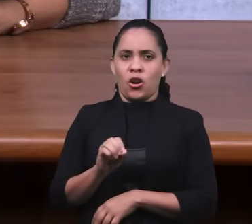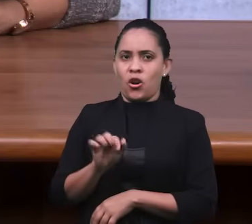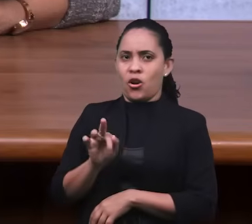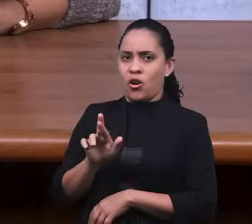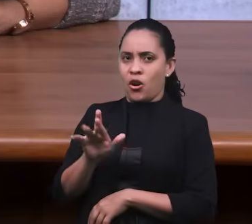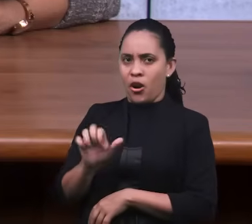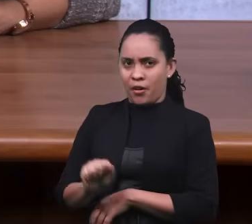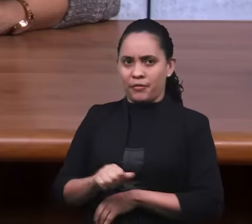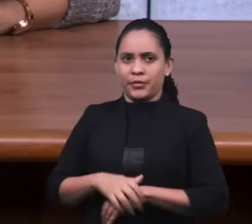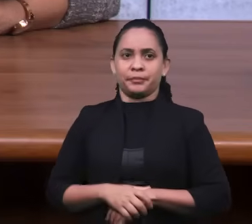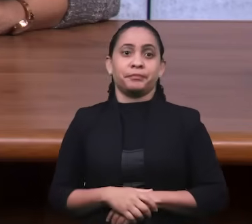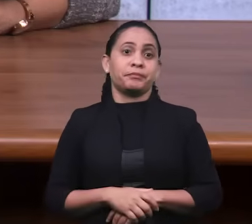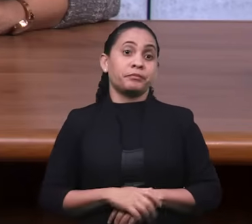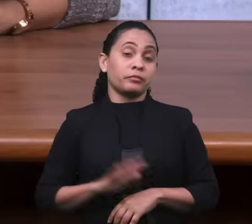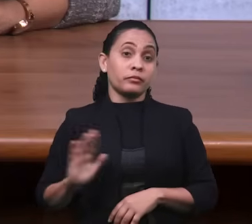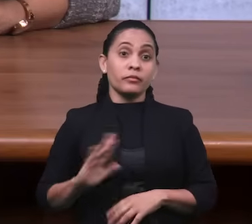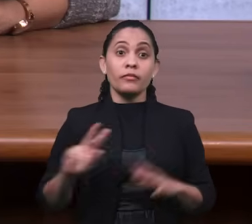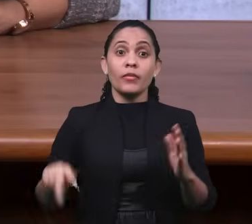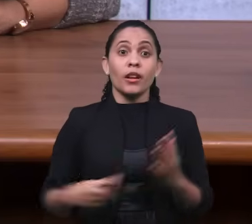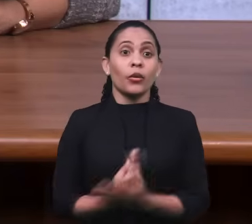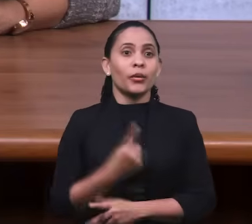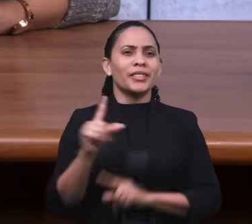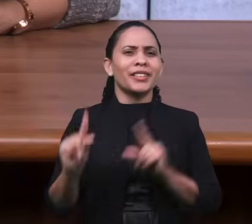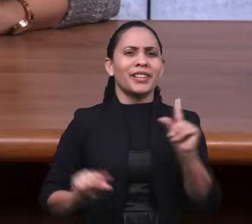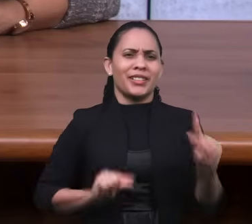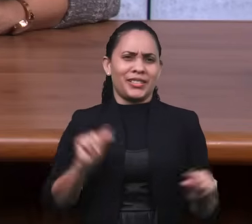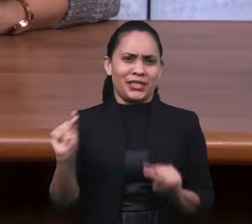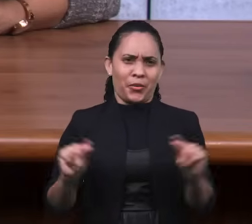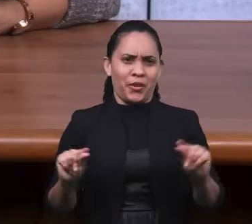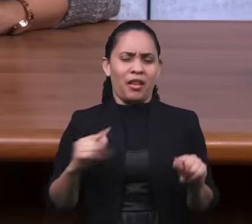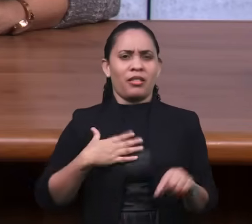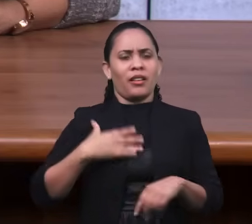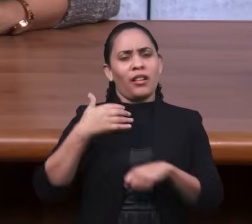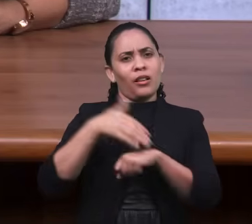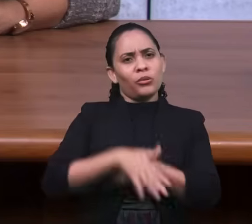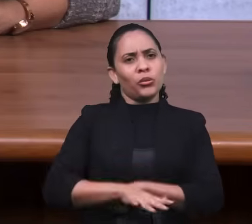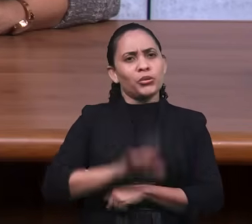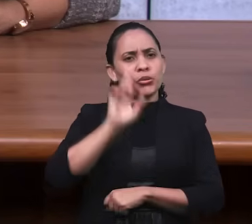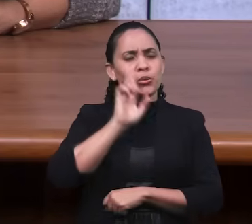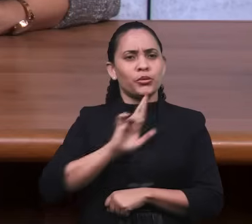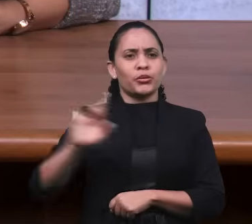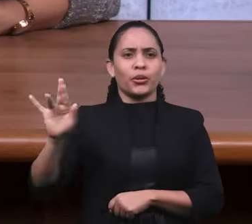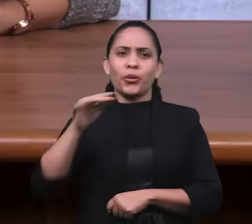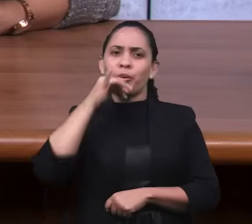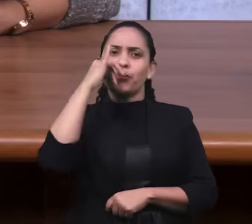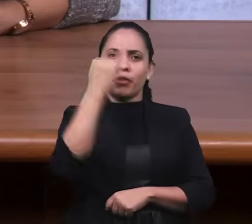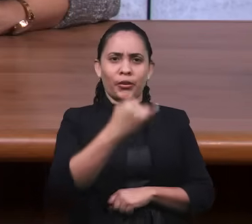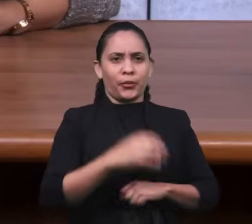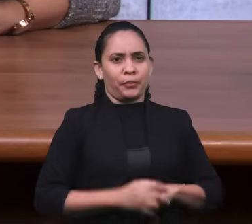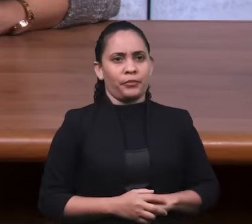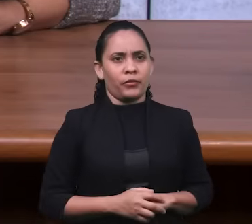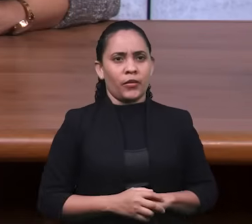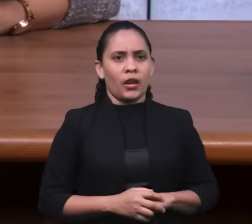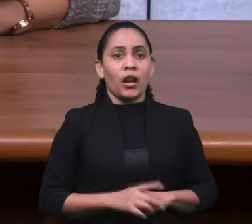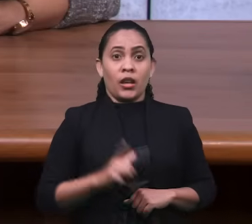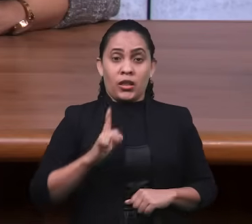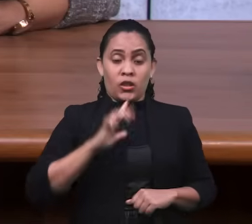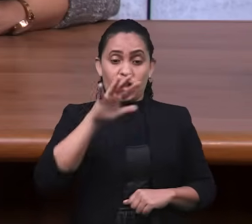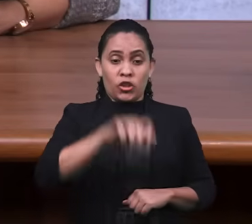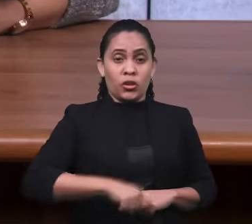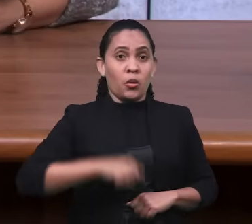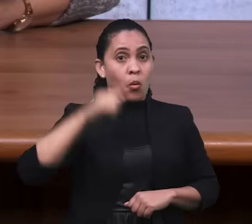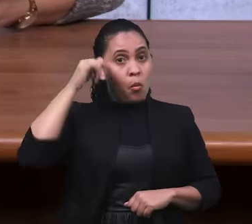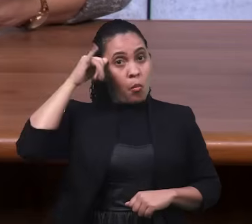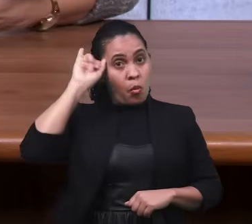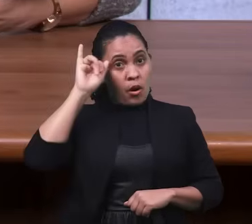Abiezritas. E aconteceu naquela mesma noite que o Senhor lhe disse: Toma o boi de teu pai,